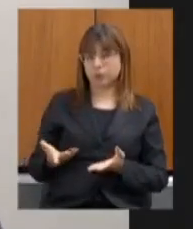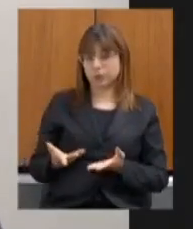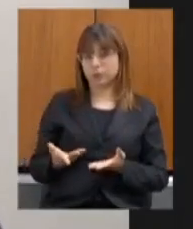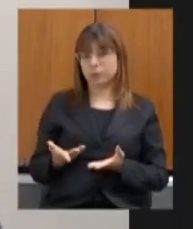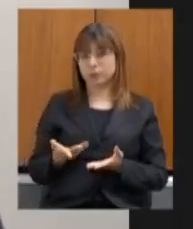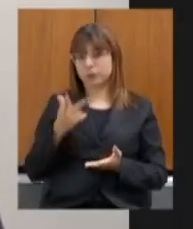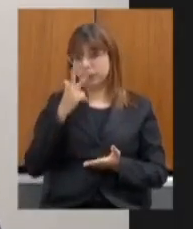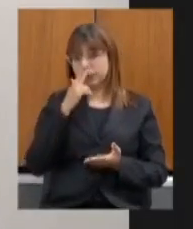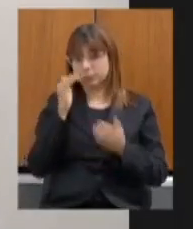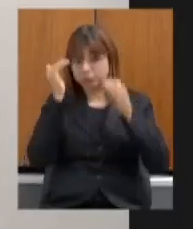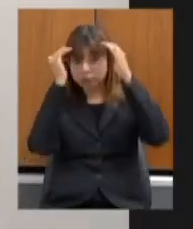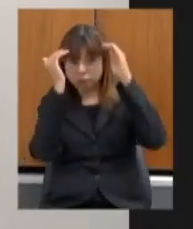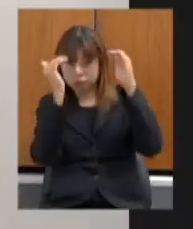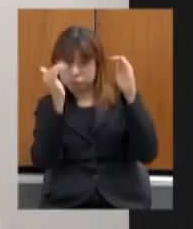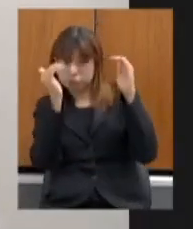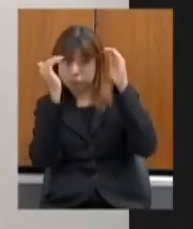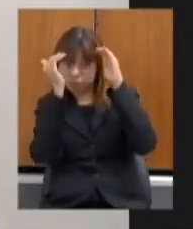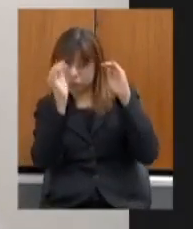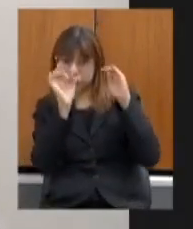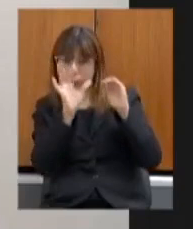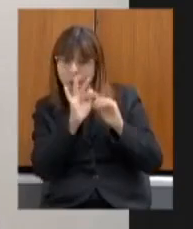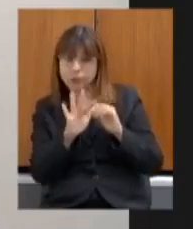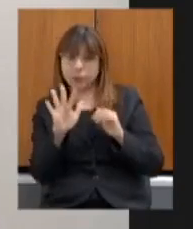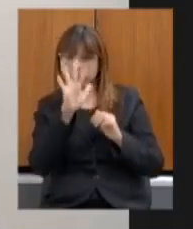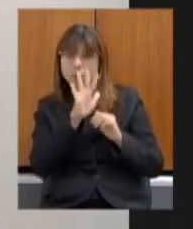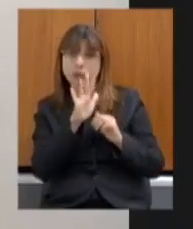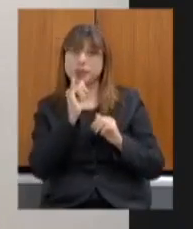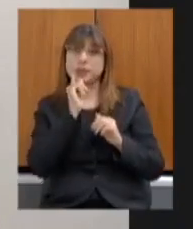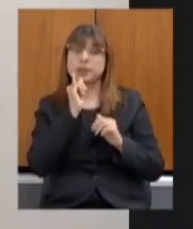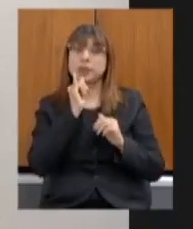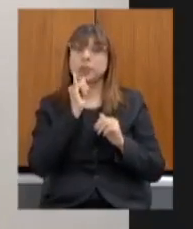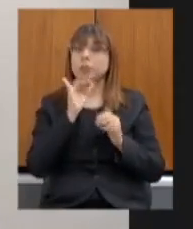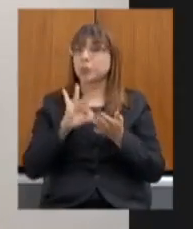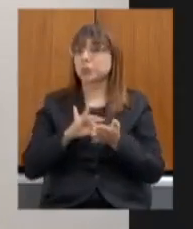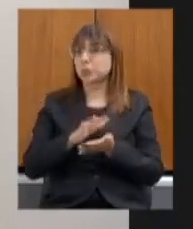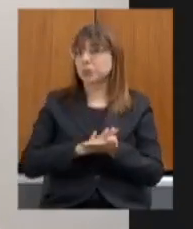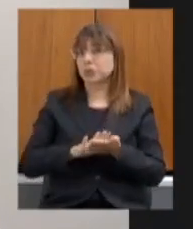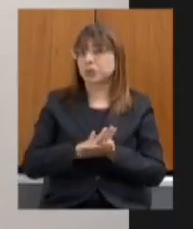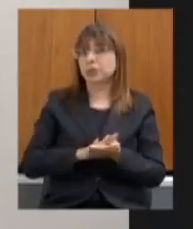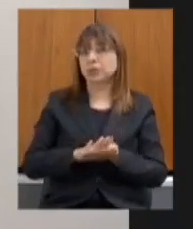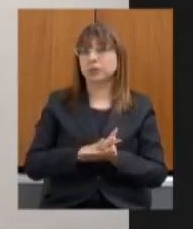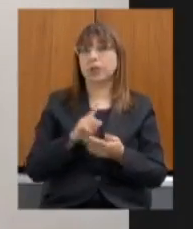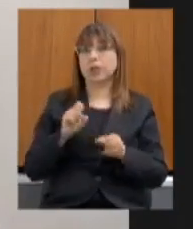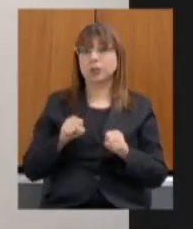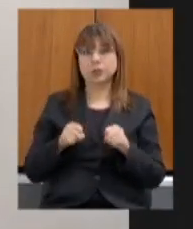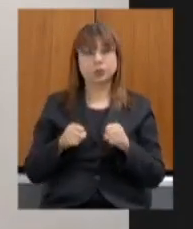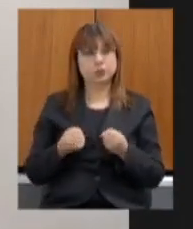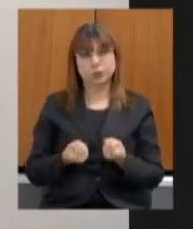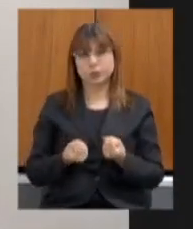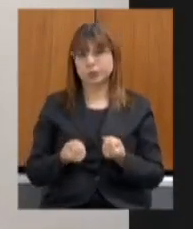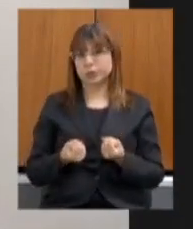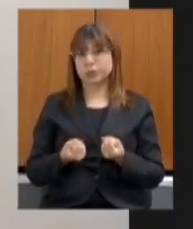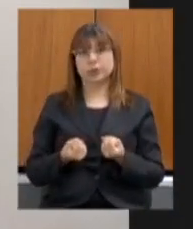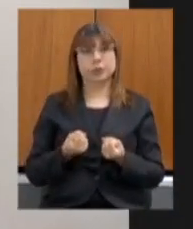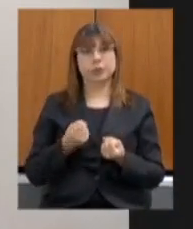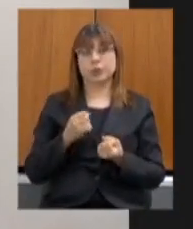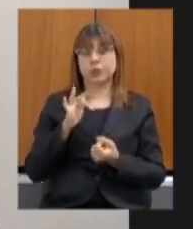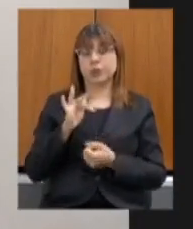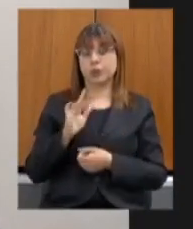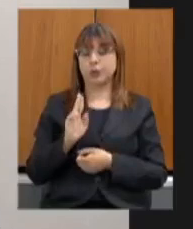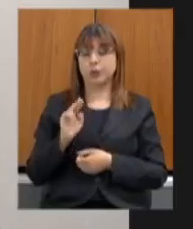do governo federal. ele não assinou, por exemplo, o manifesto em defesa do novo Fundeb,